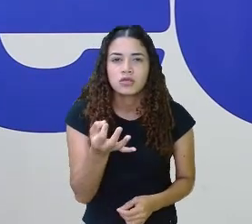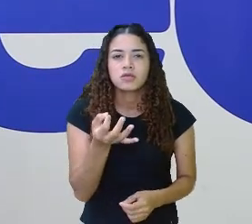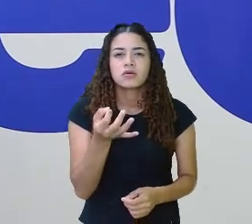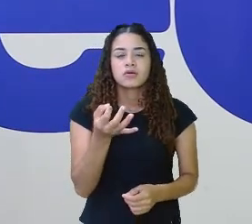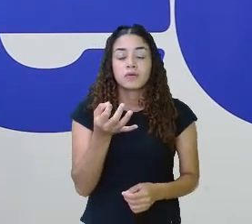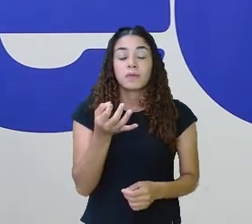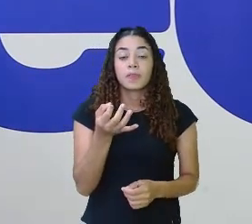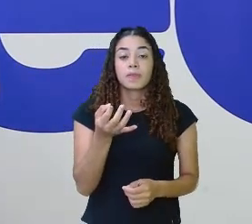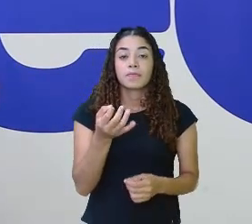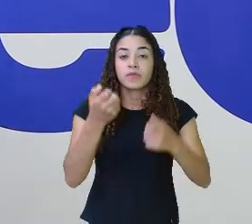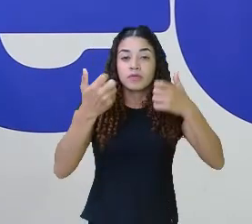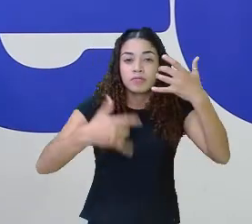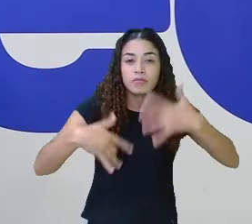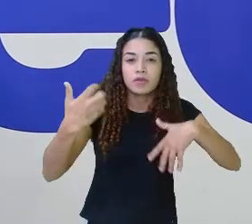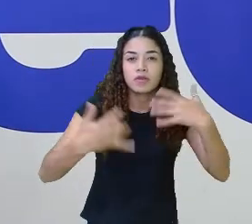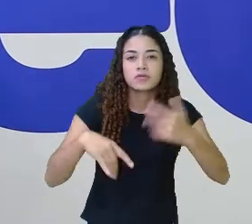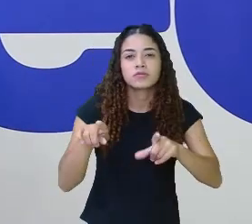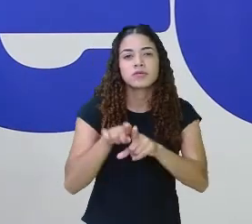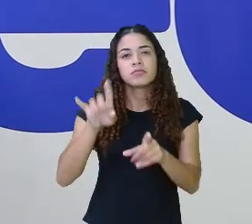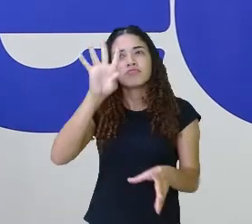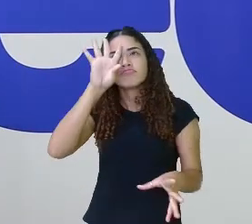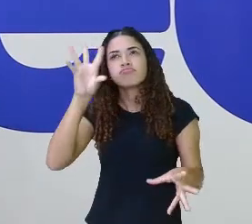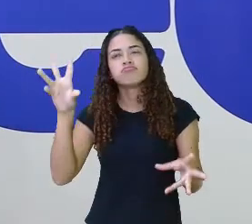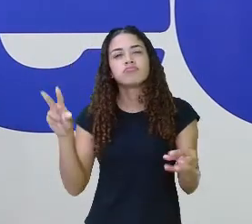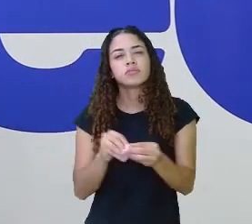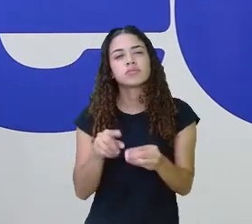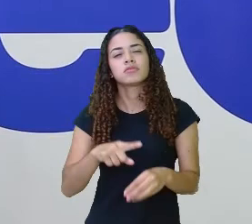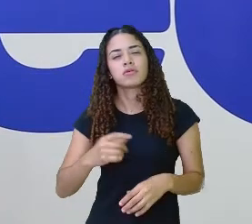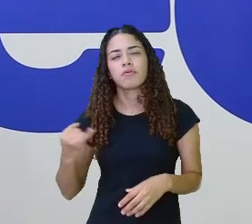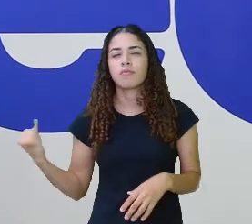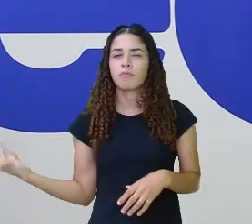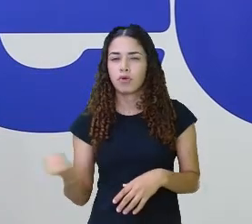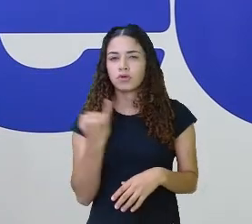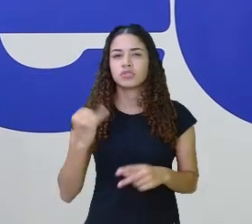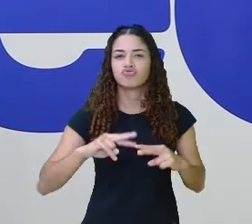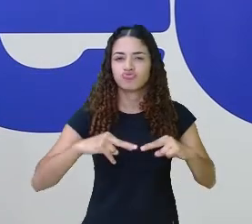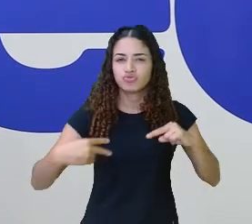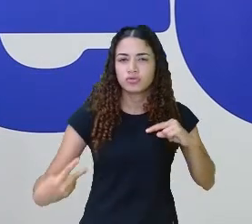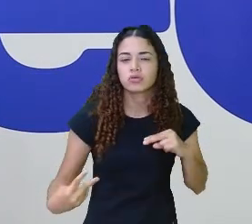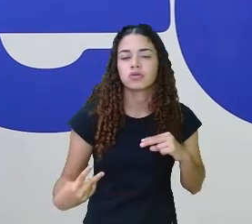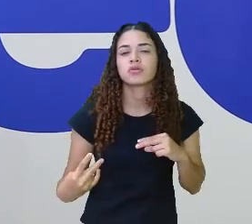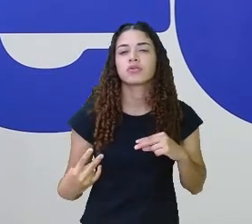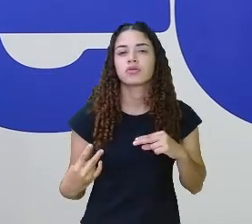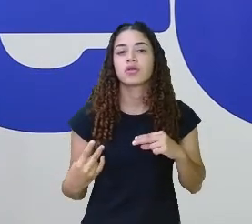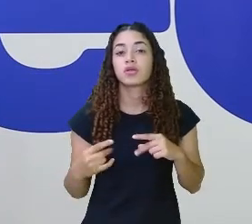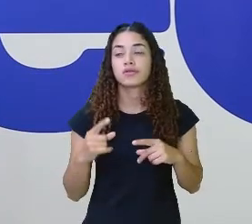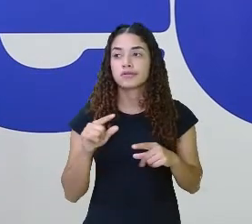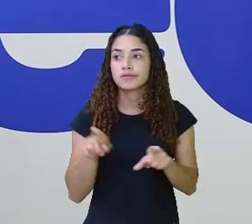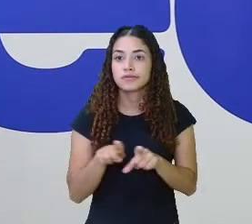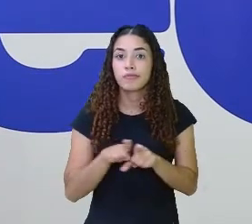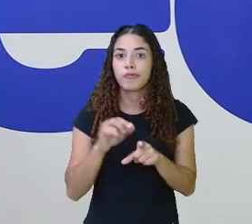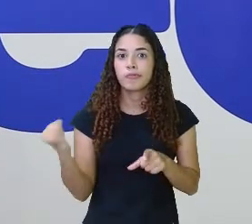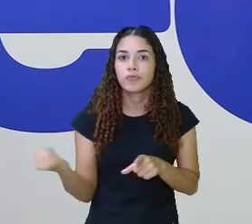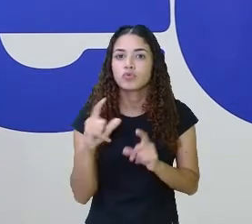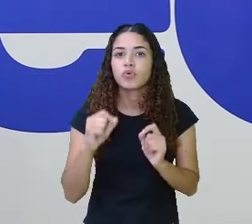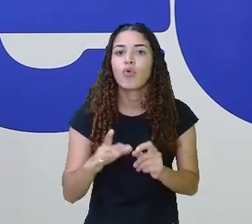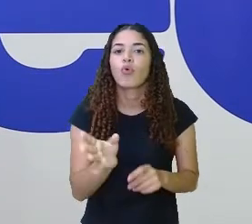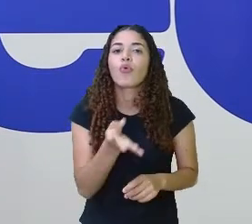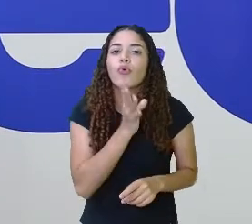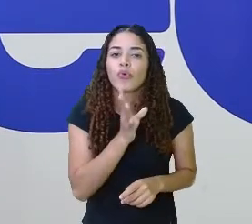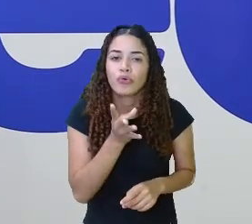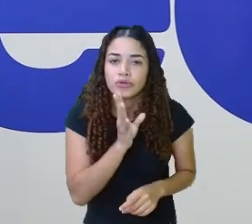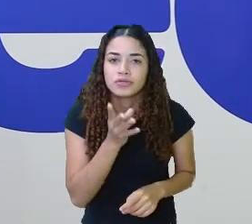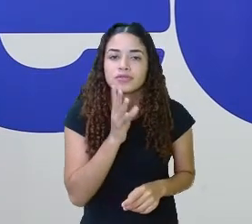explicação e estão também tendo essa conclusão, né, da importância da genética, a importância também da gente conhecer, para a gente até